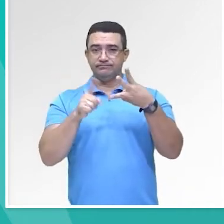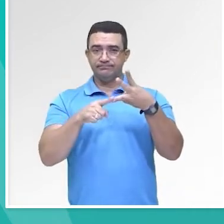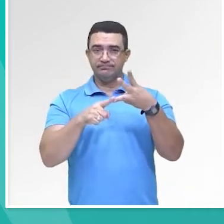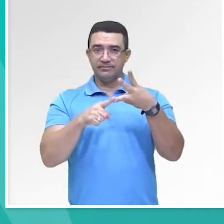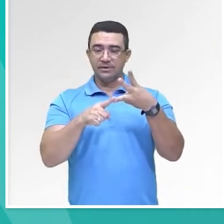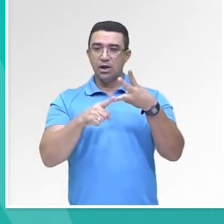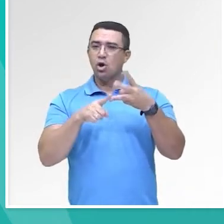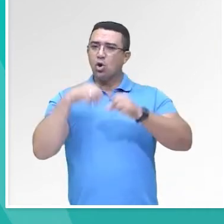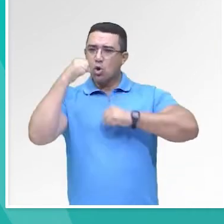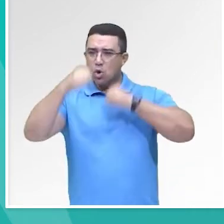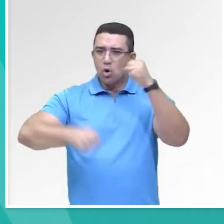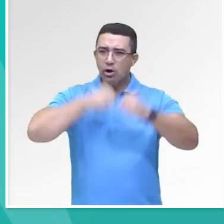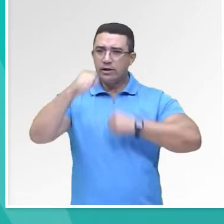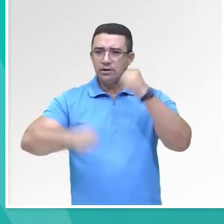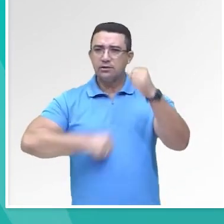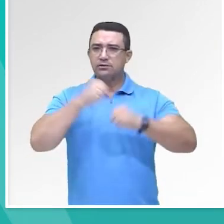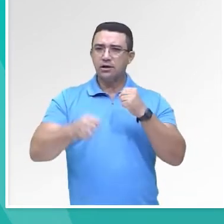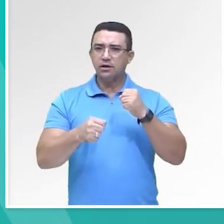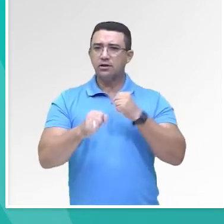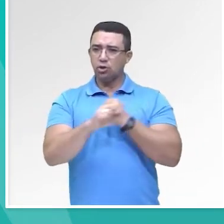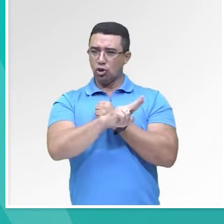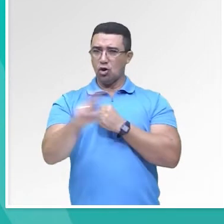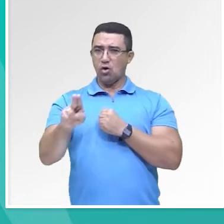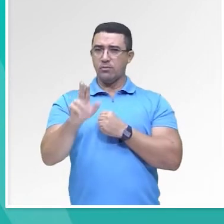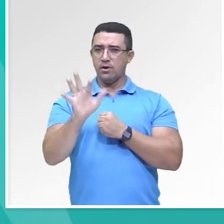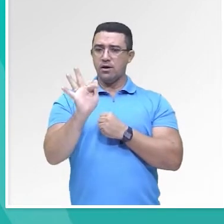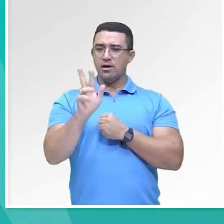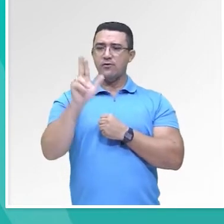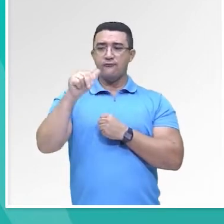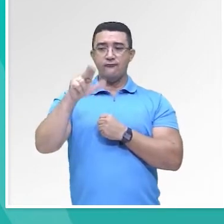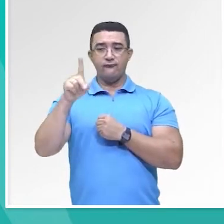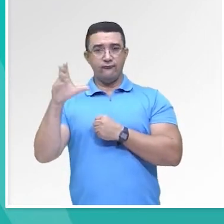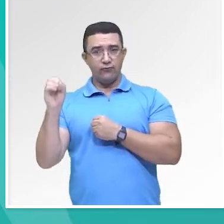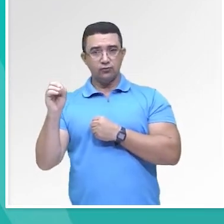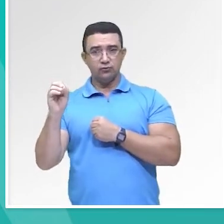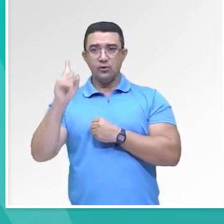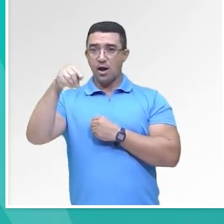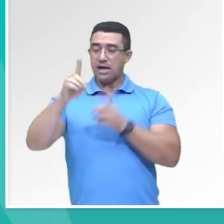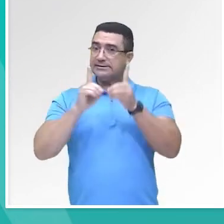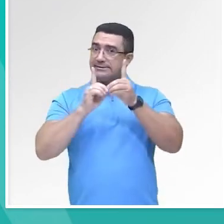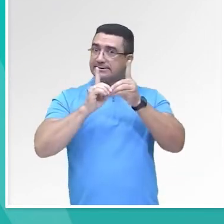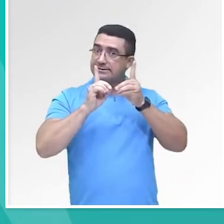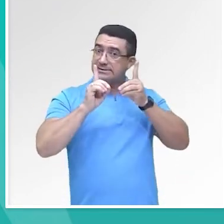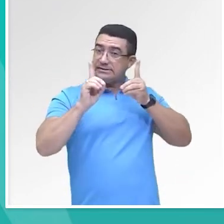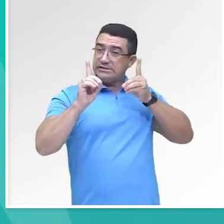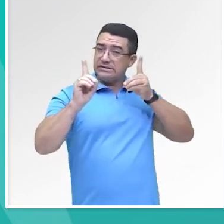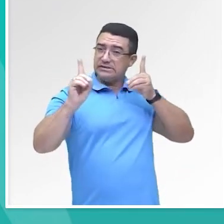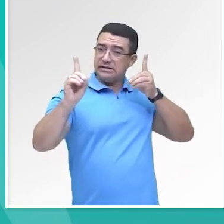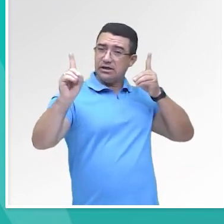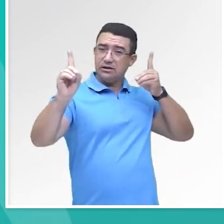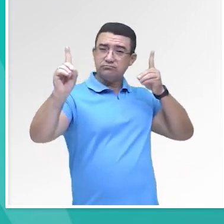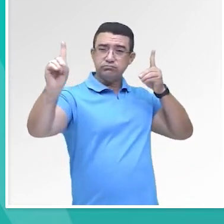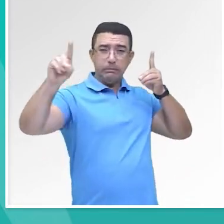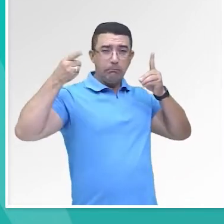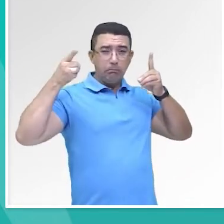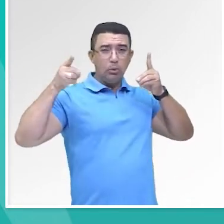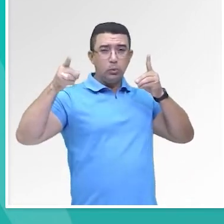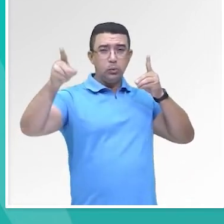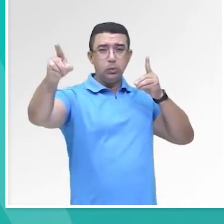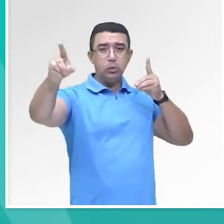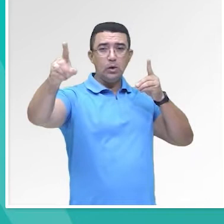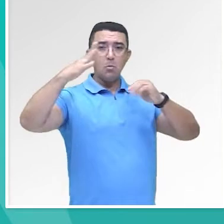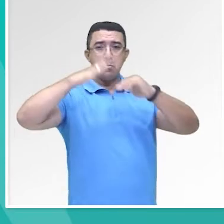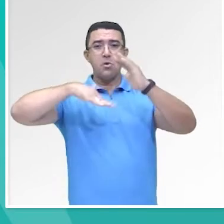fundo, chamadas também de corridas de longa distância, por conta, né, do percurso que o nosso atleta tem que